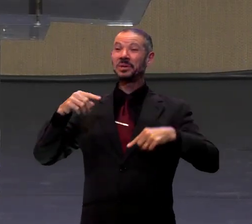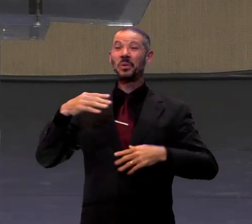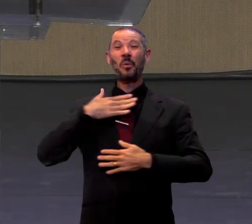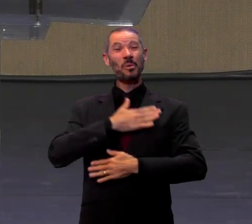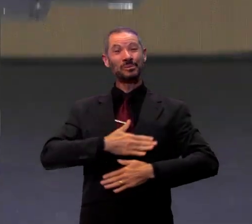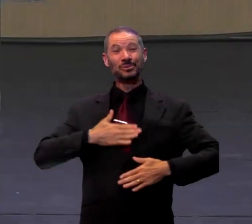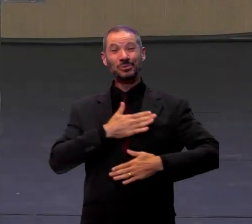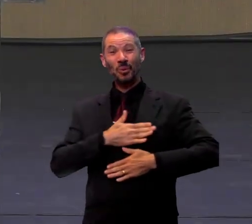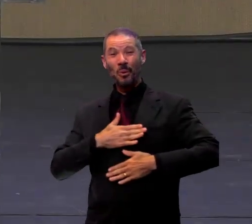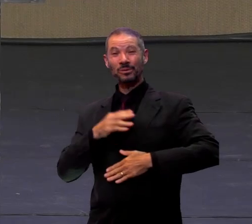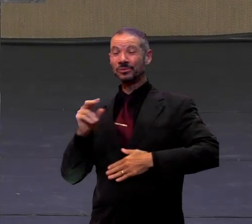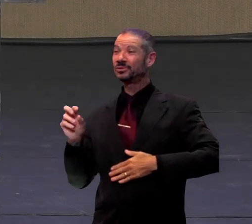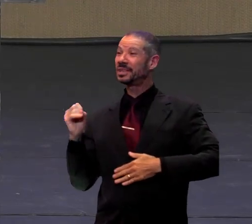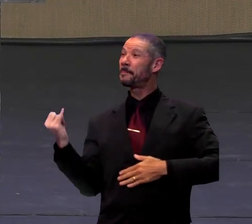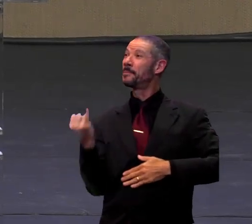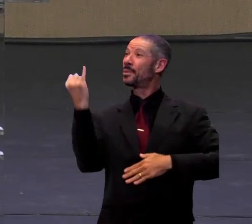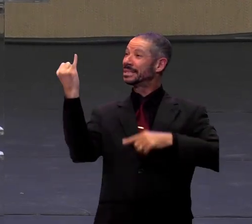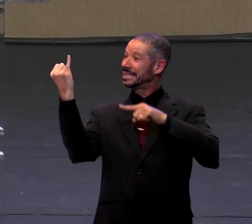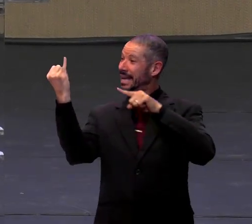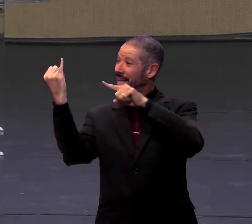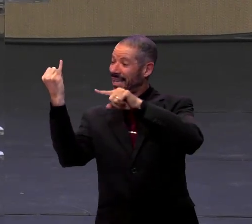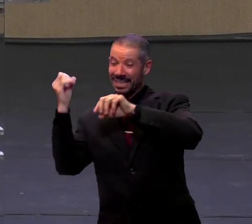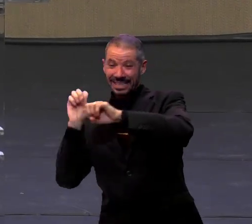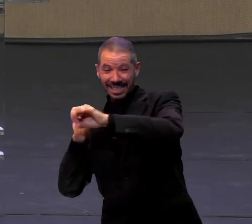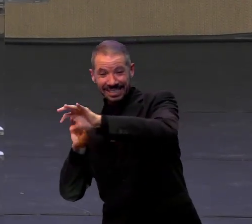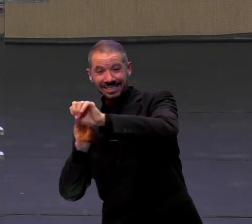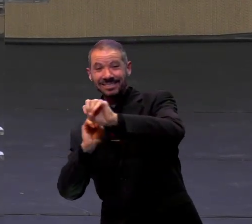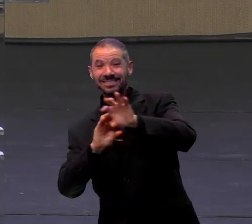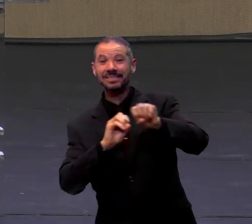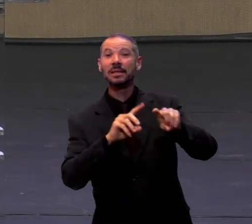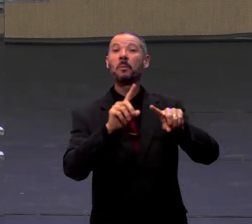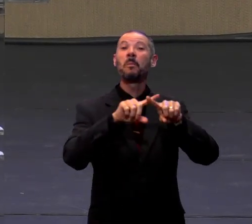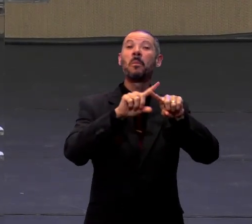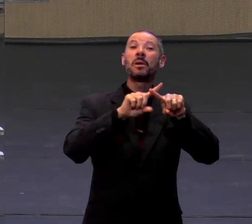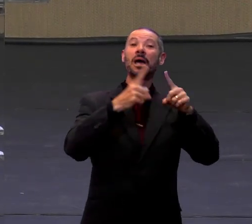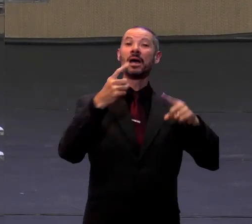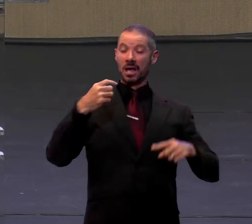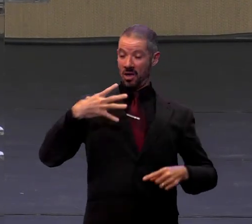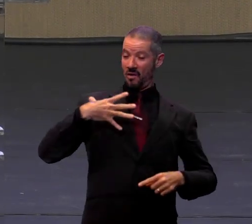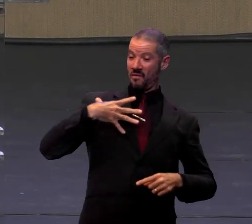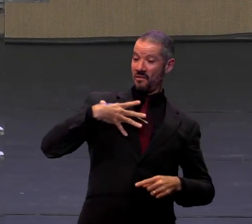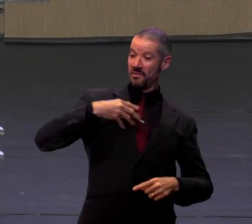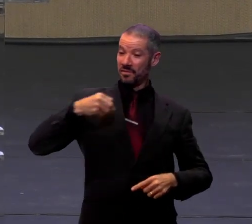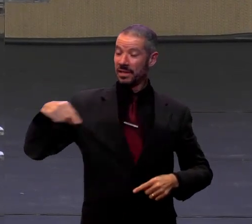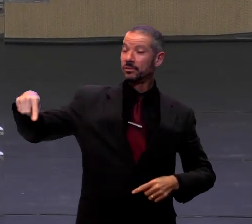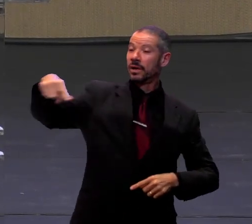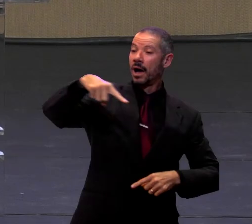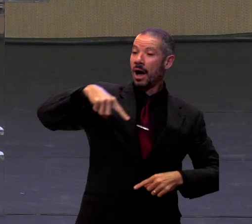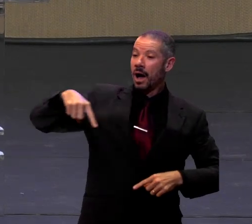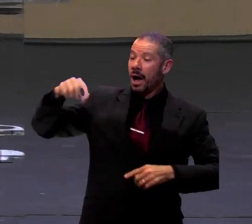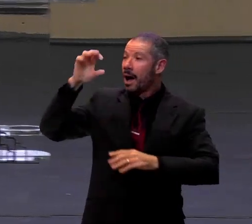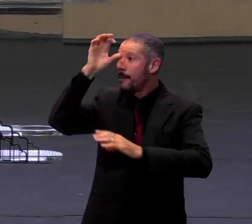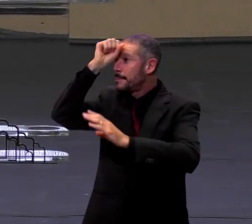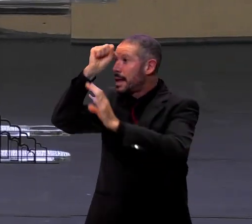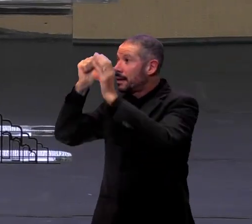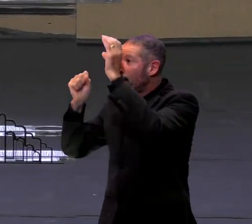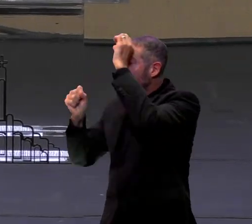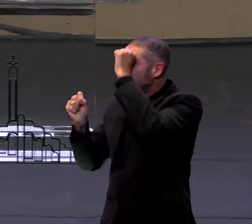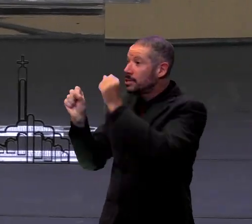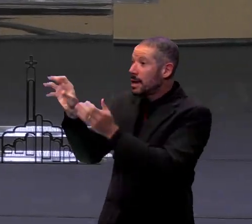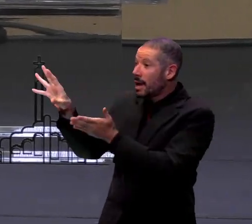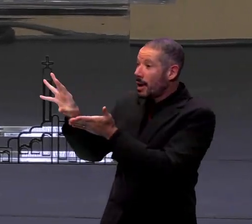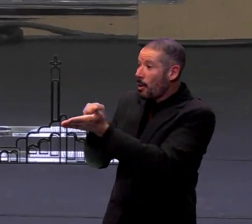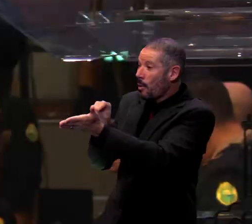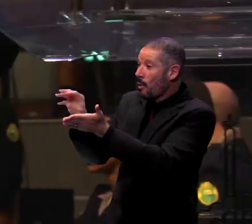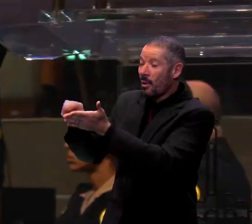vai ensinando esse valor, sabe por quê? Porque os nossos filhos vão aprendendo a fazer isso. E eu tenho que